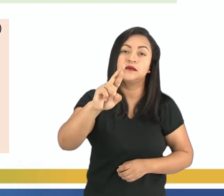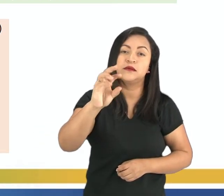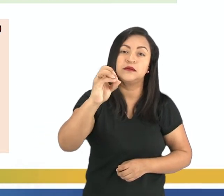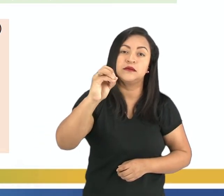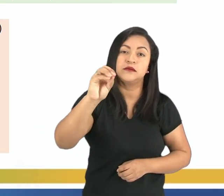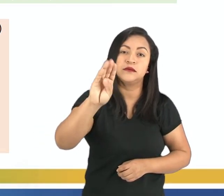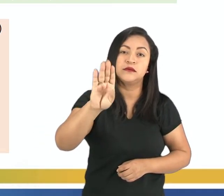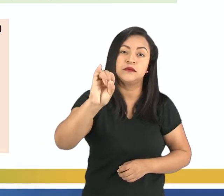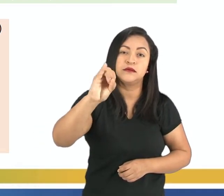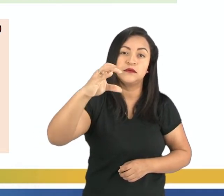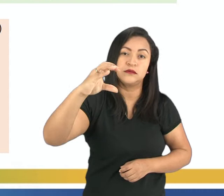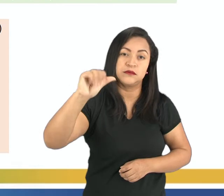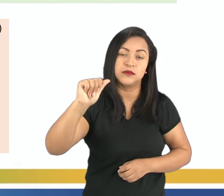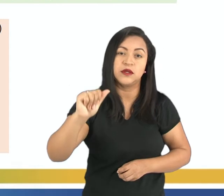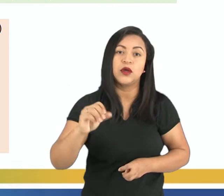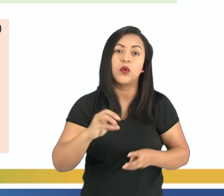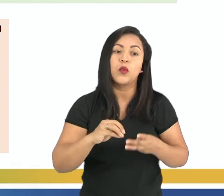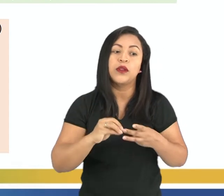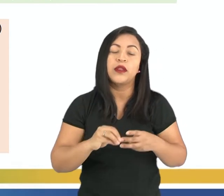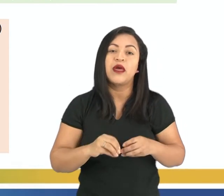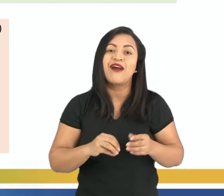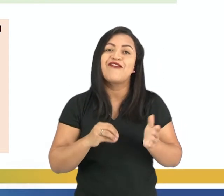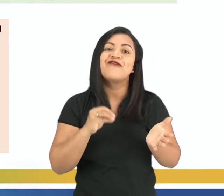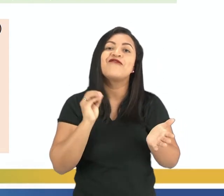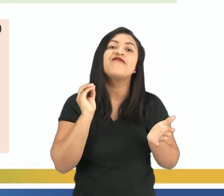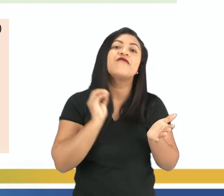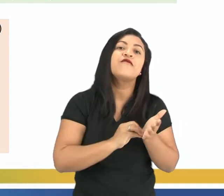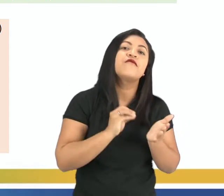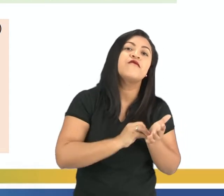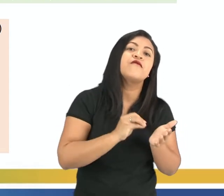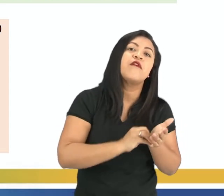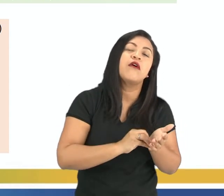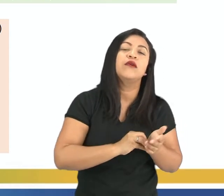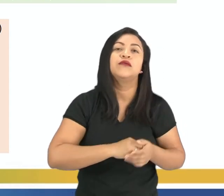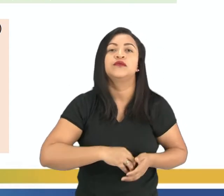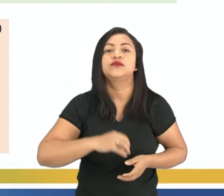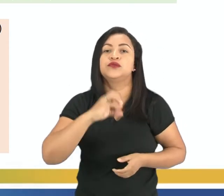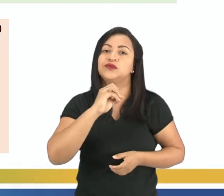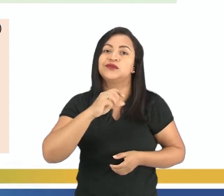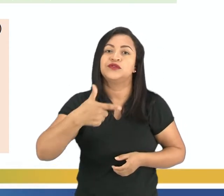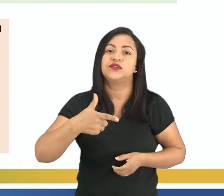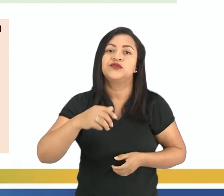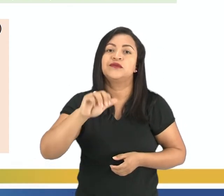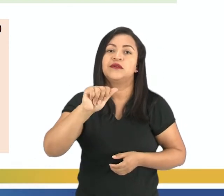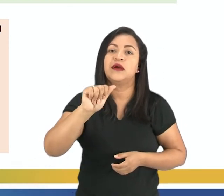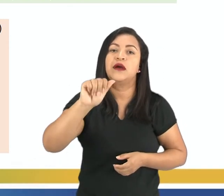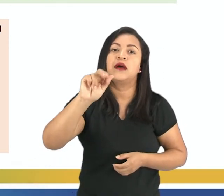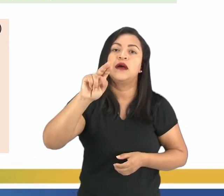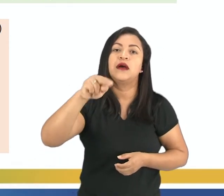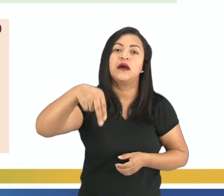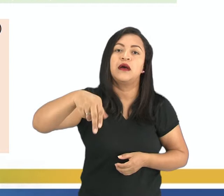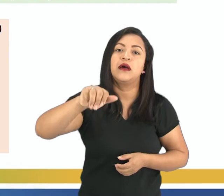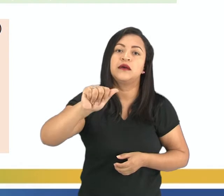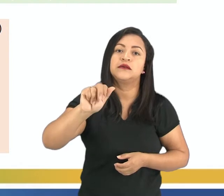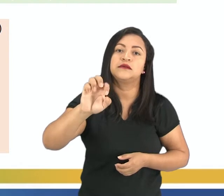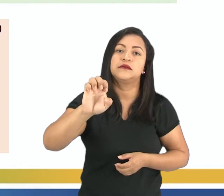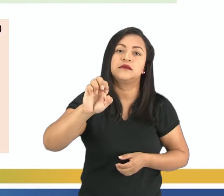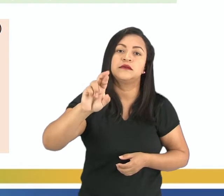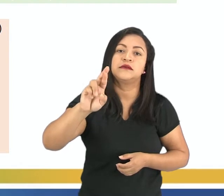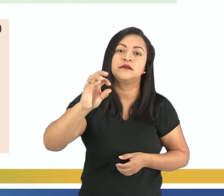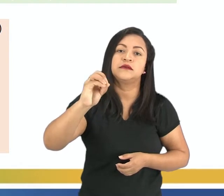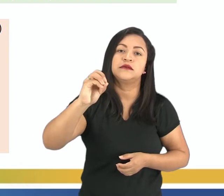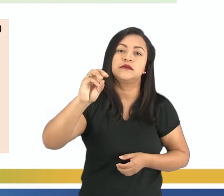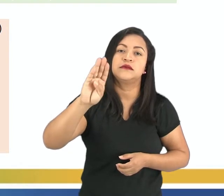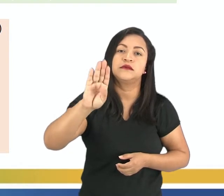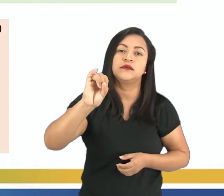na ausência de oxigênio, que nós chamamos de respiração anaeróbica. No entanto, geralmente a